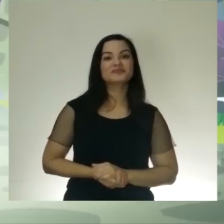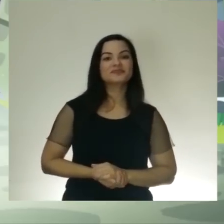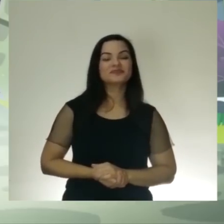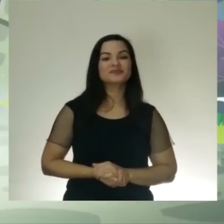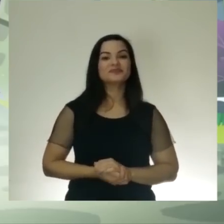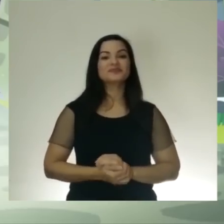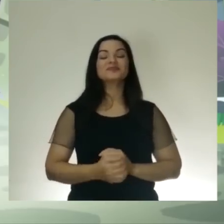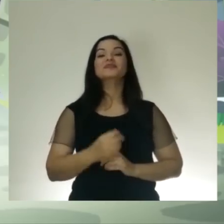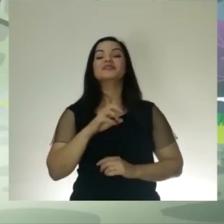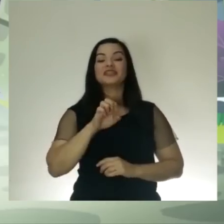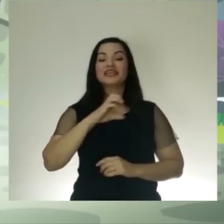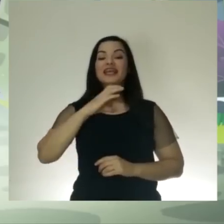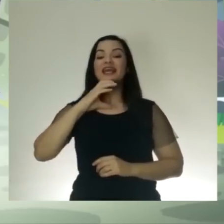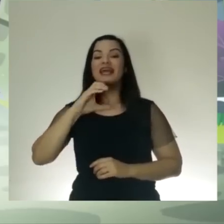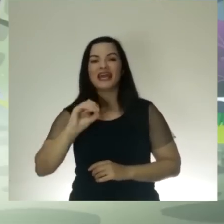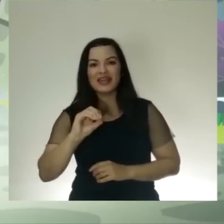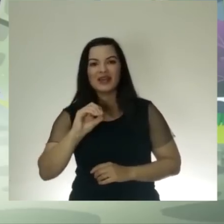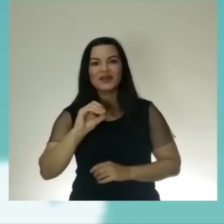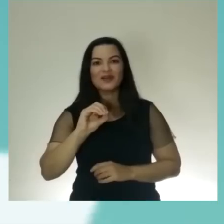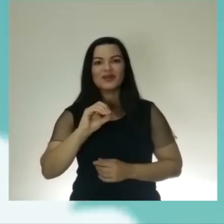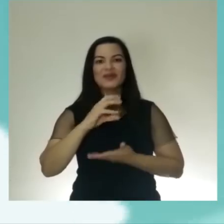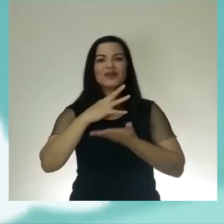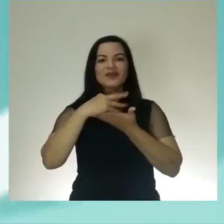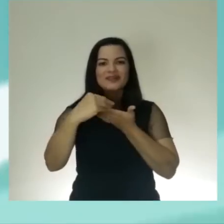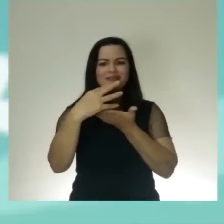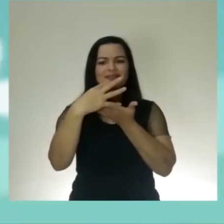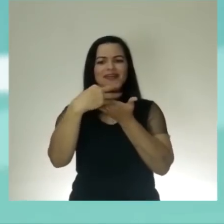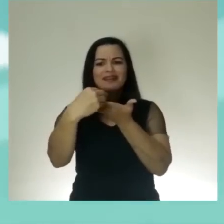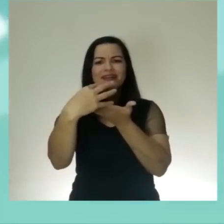Eco, eco, eco.